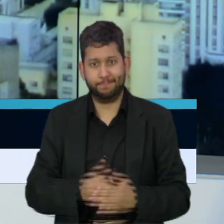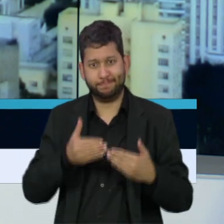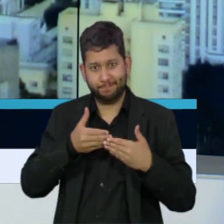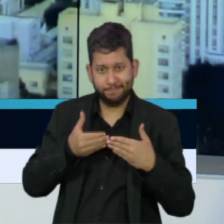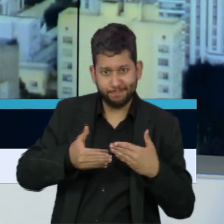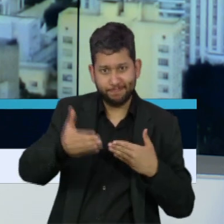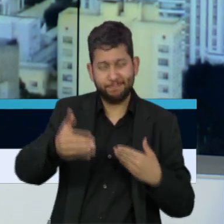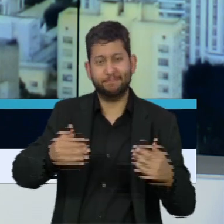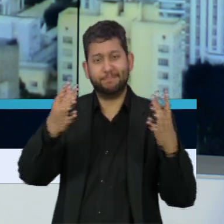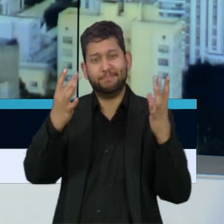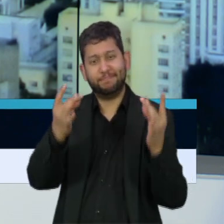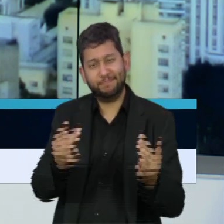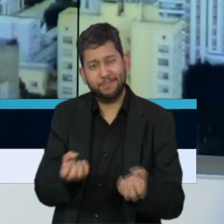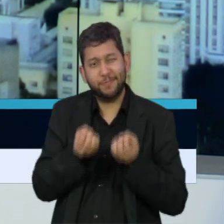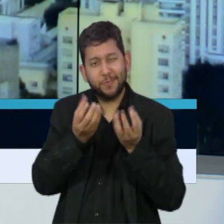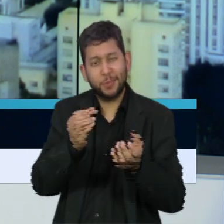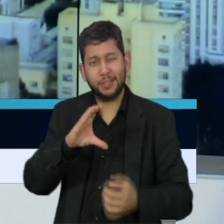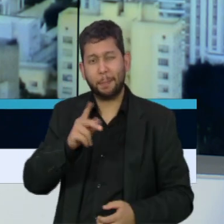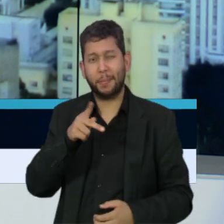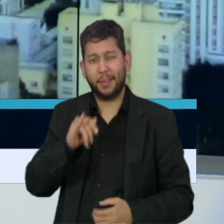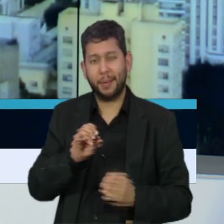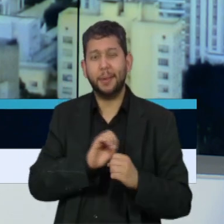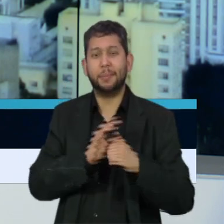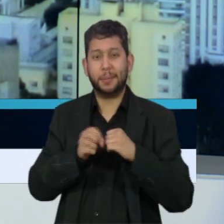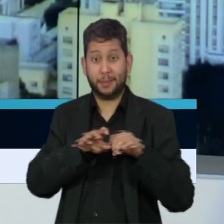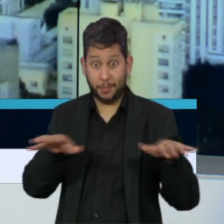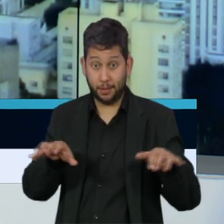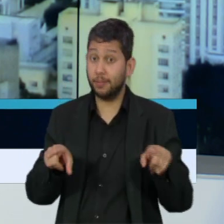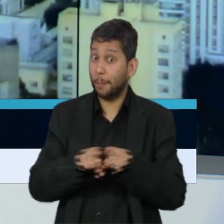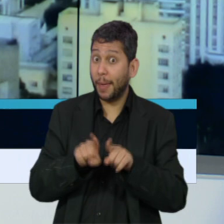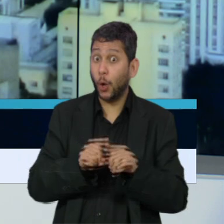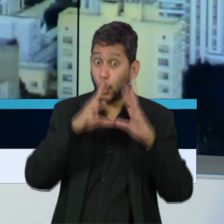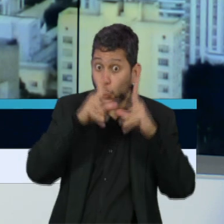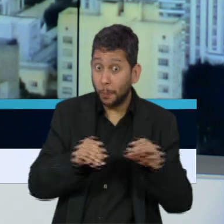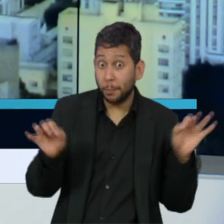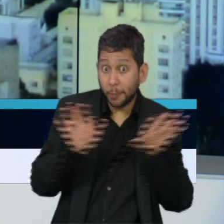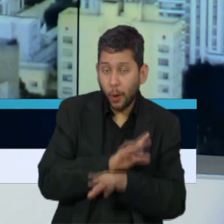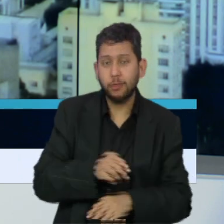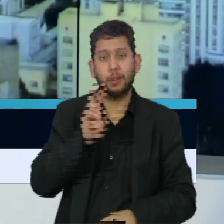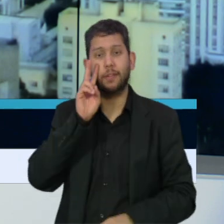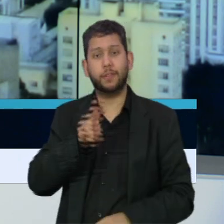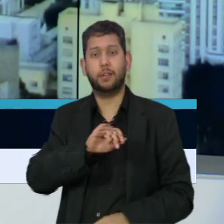com mais informações sobre a CPI da pandemia e a cobertura completa você confere no